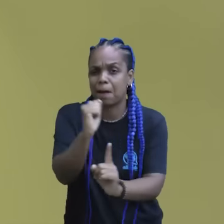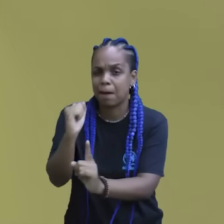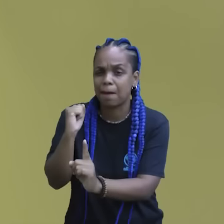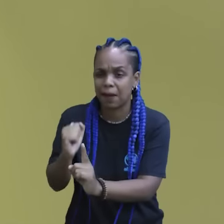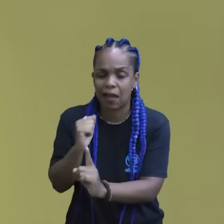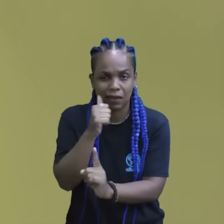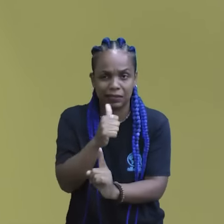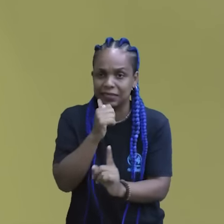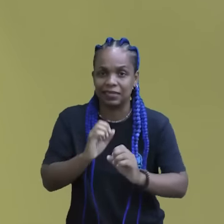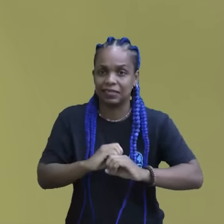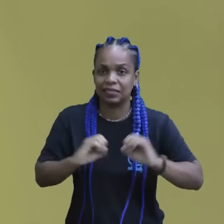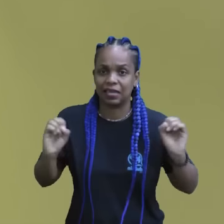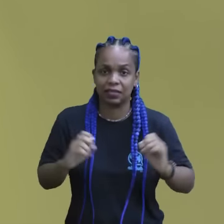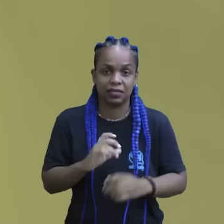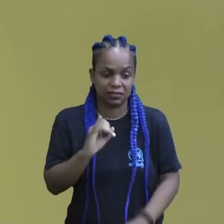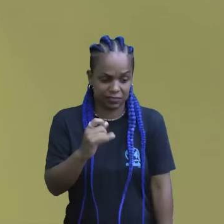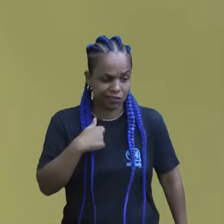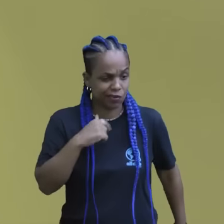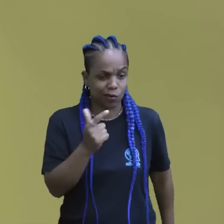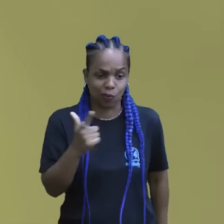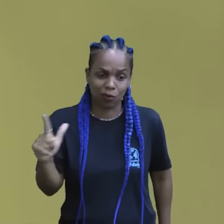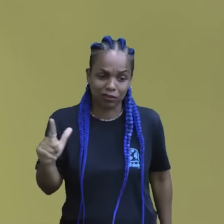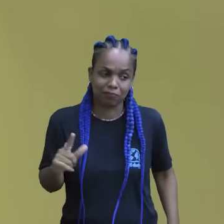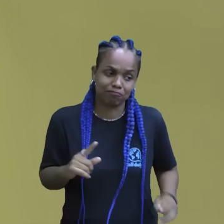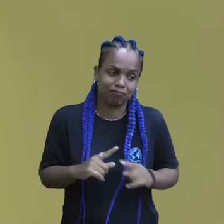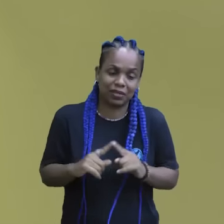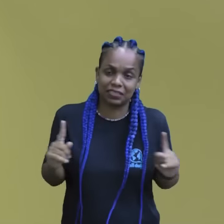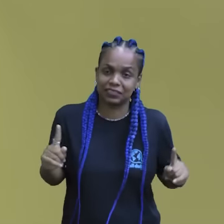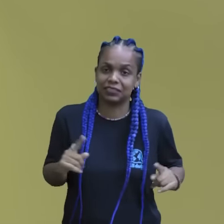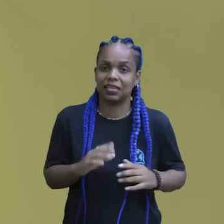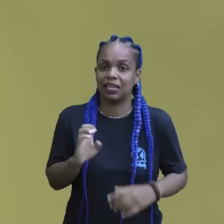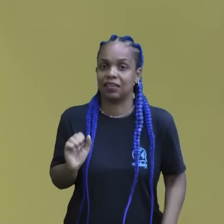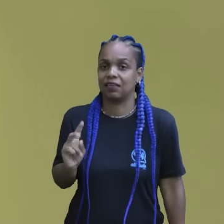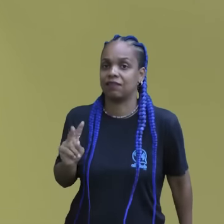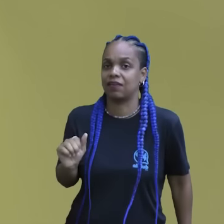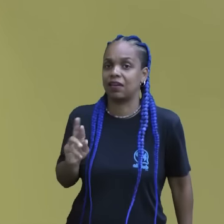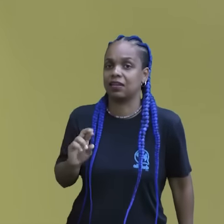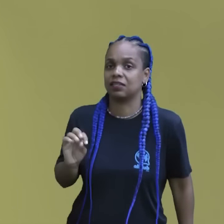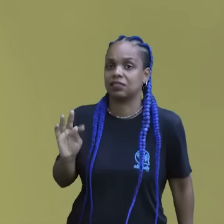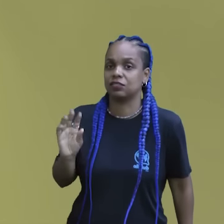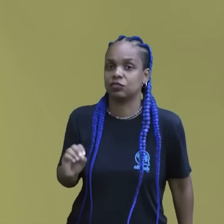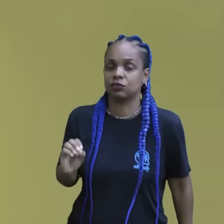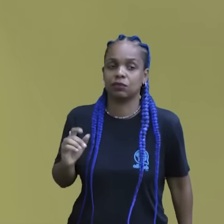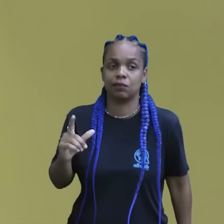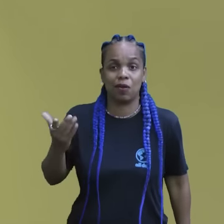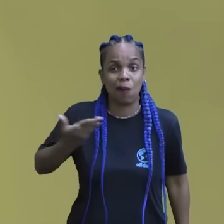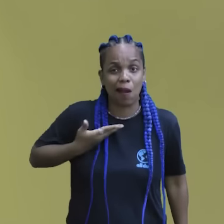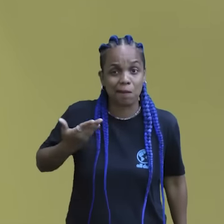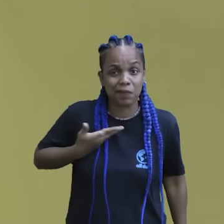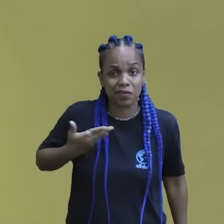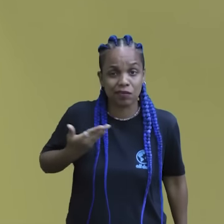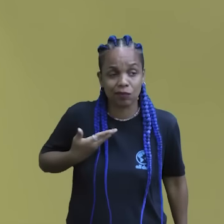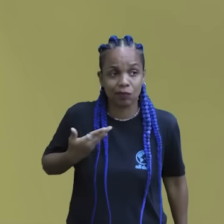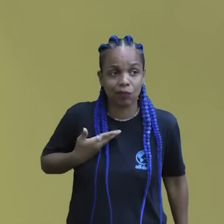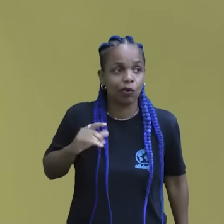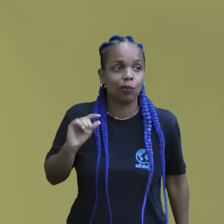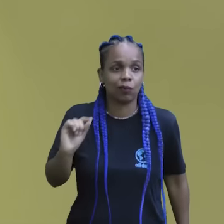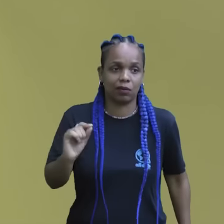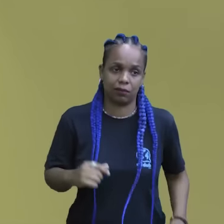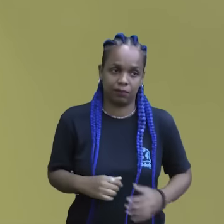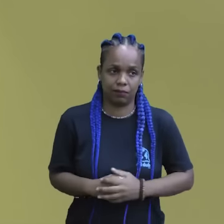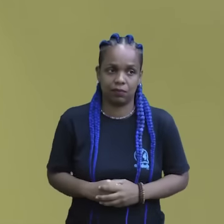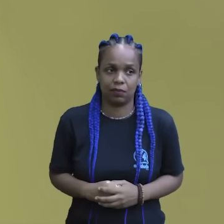meu amigo Evaristo, quase socialista, né? E isso é muito bonito, então, diversas vezes ele fala